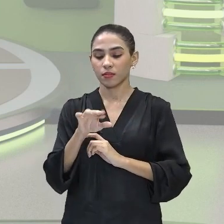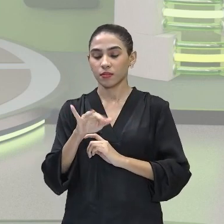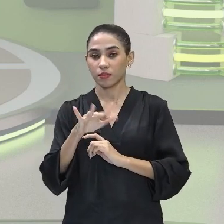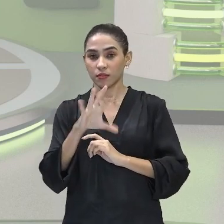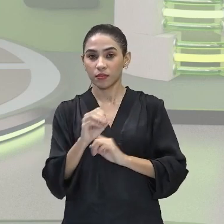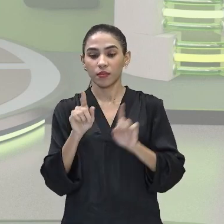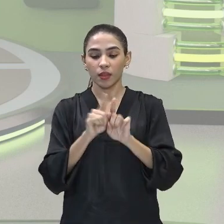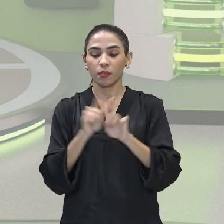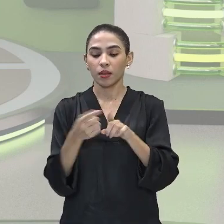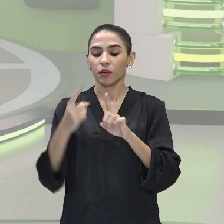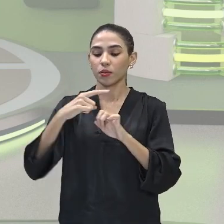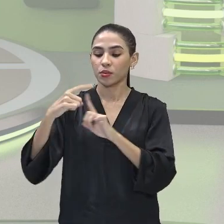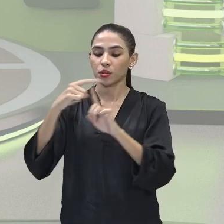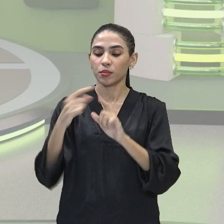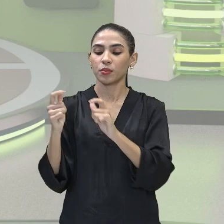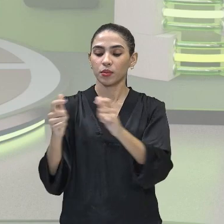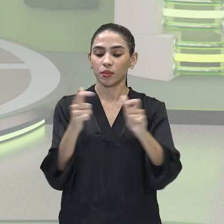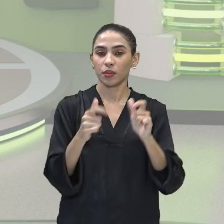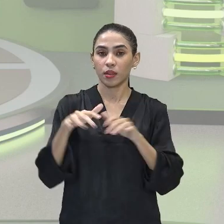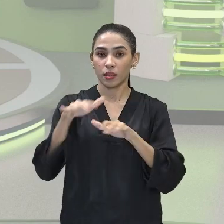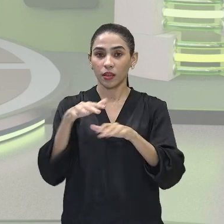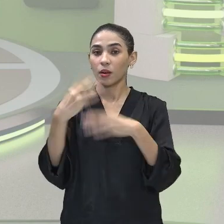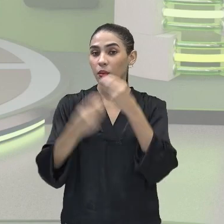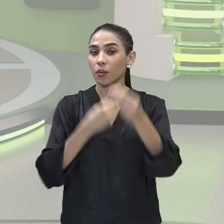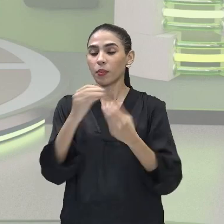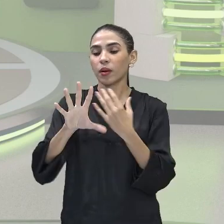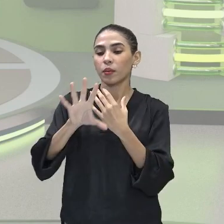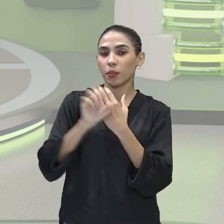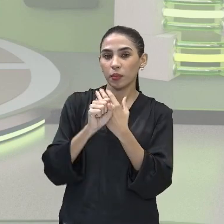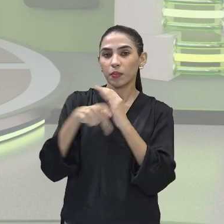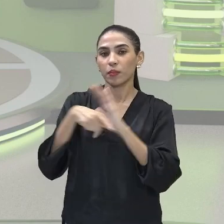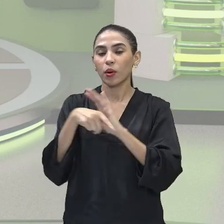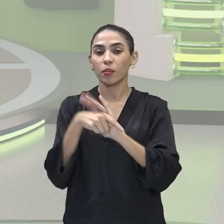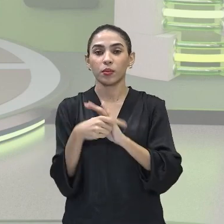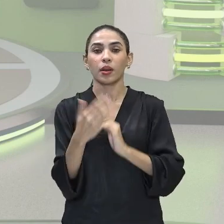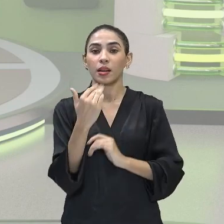de locomoção deles, a forma também como eles adquirem os seus